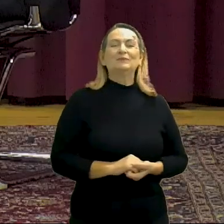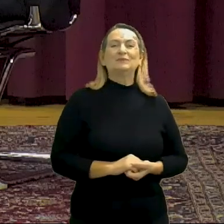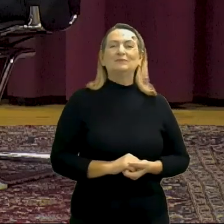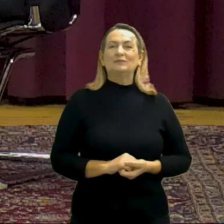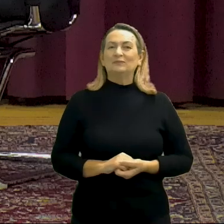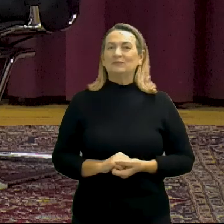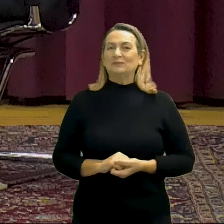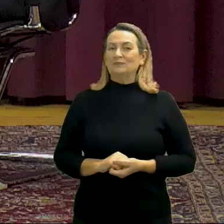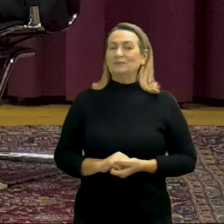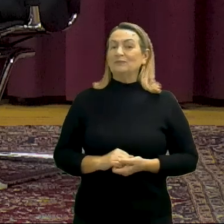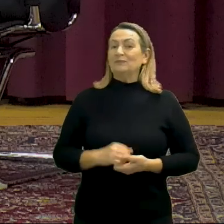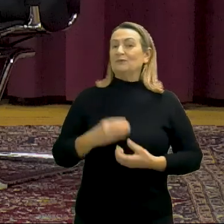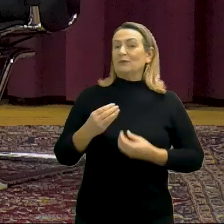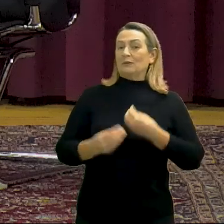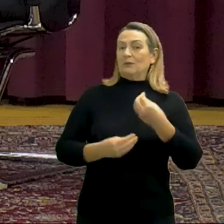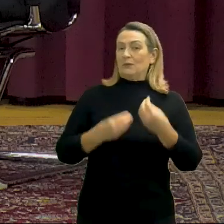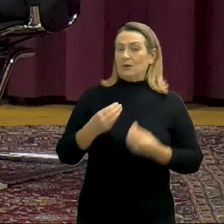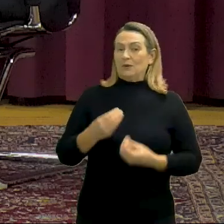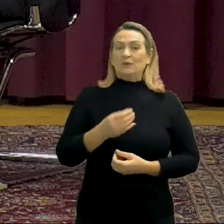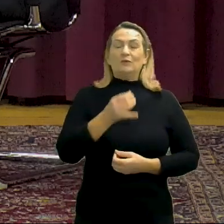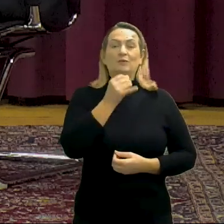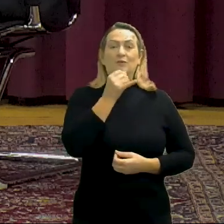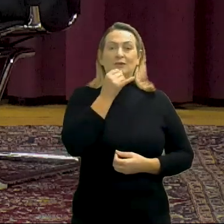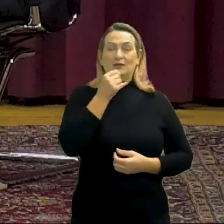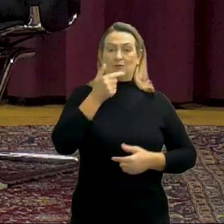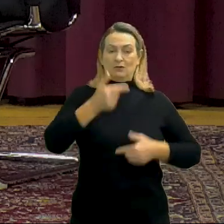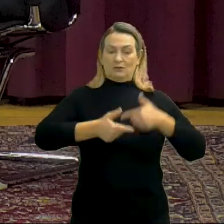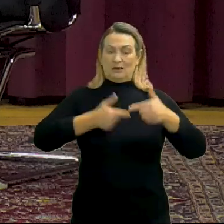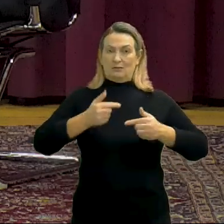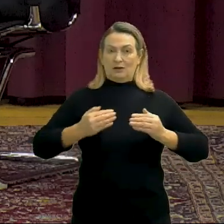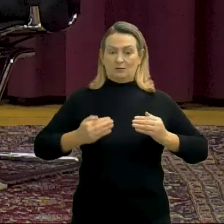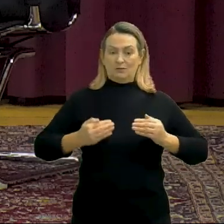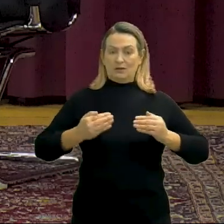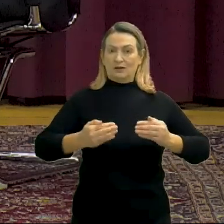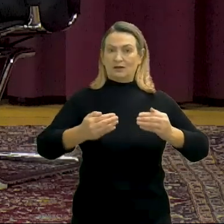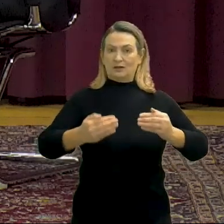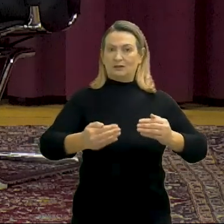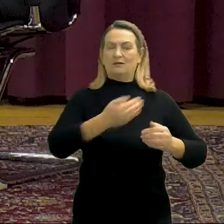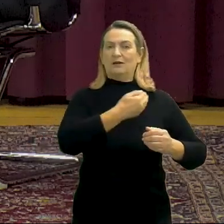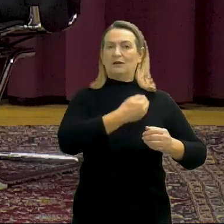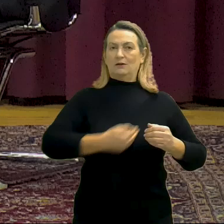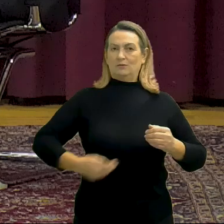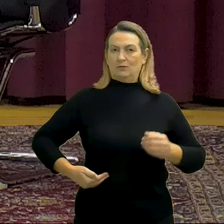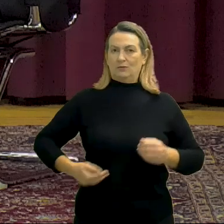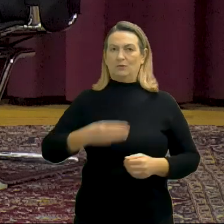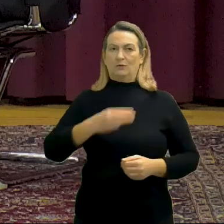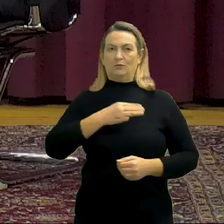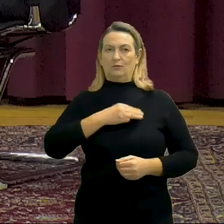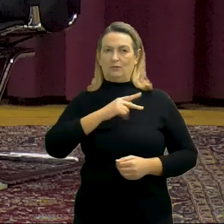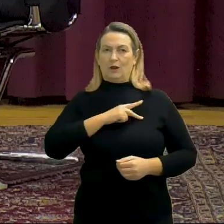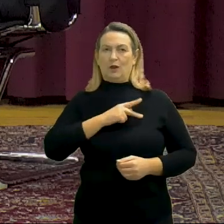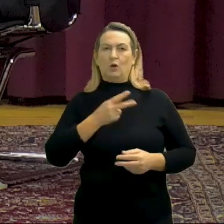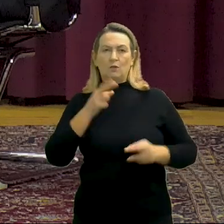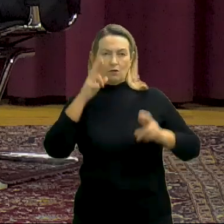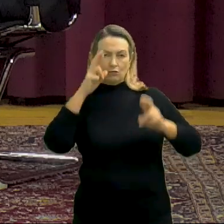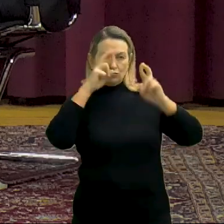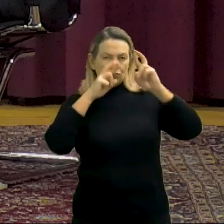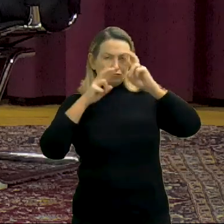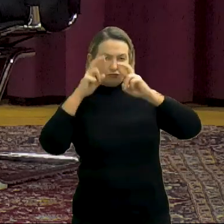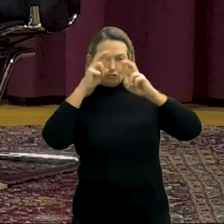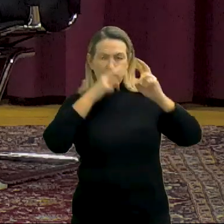diga como que a atuação do Ministério Público nas comarcas a fiscalização da eleição como que é